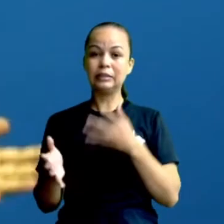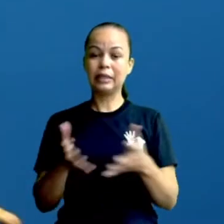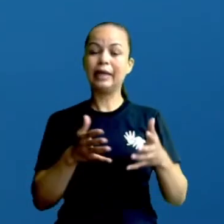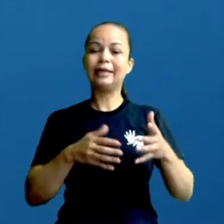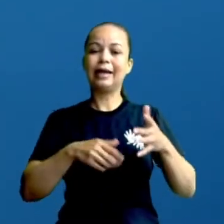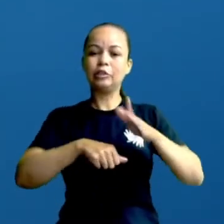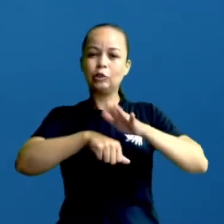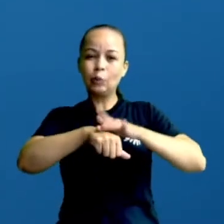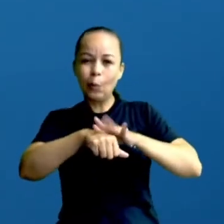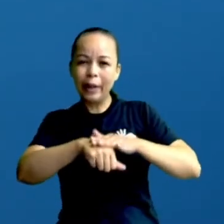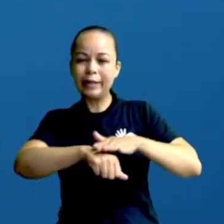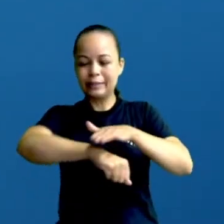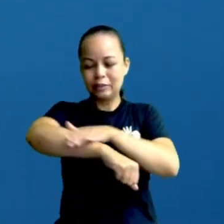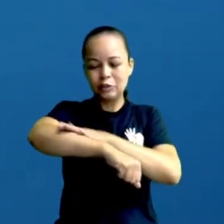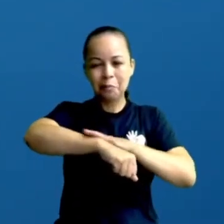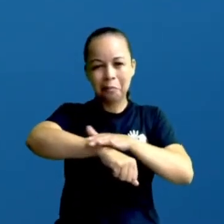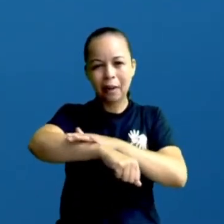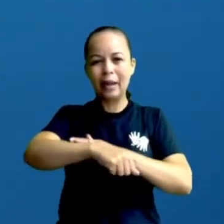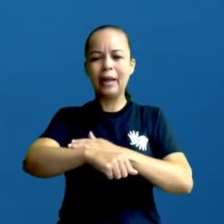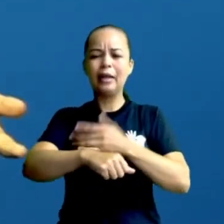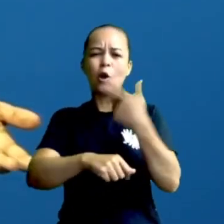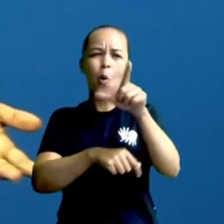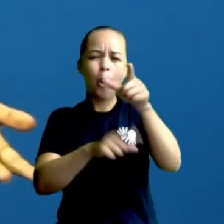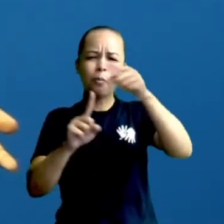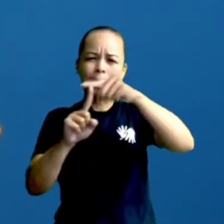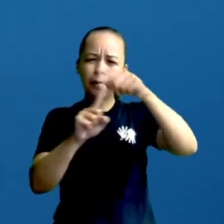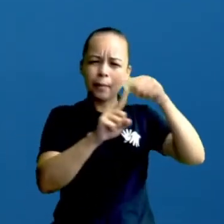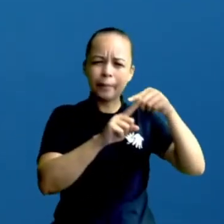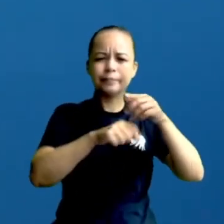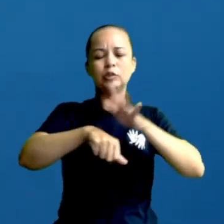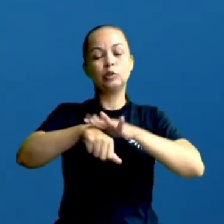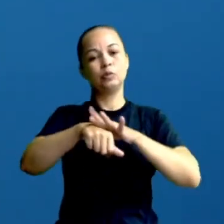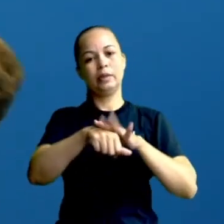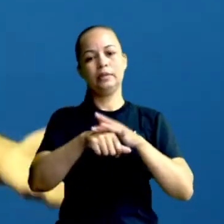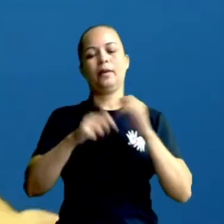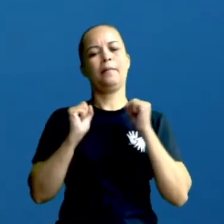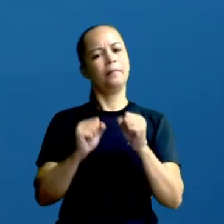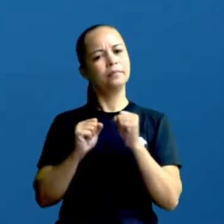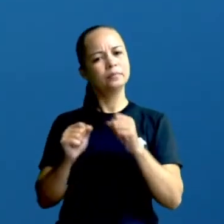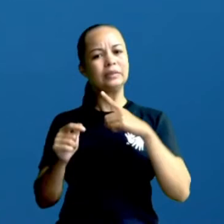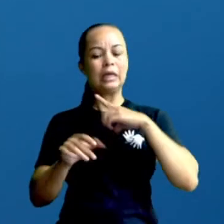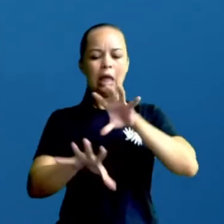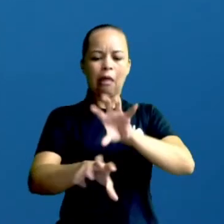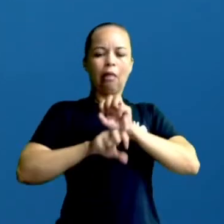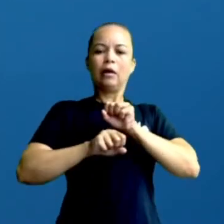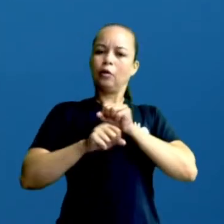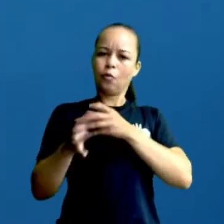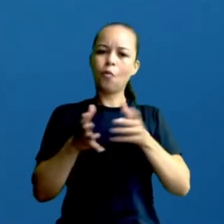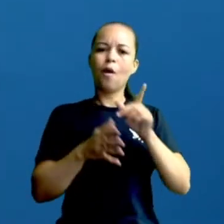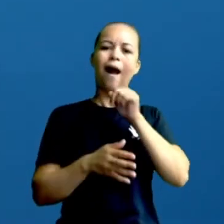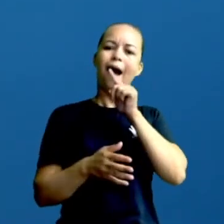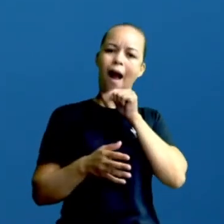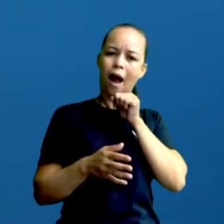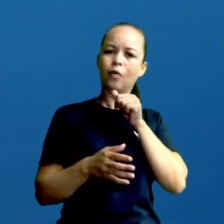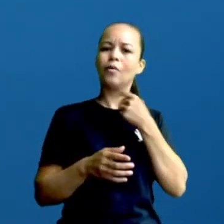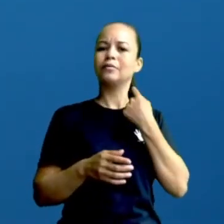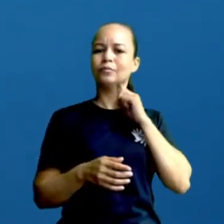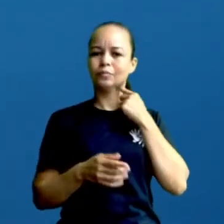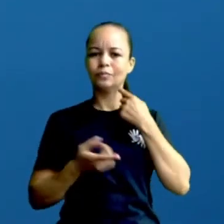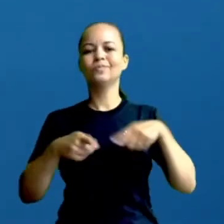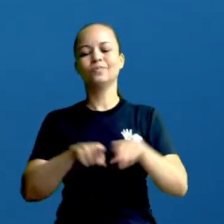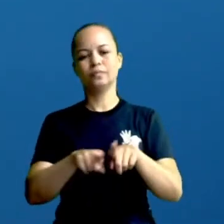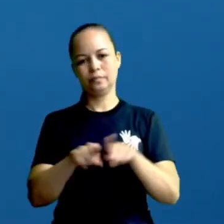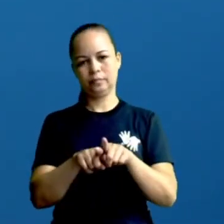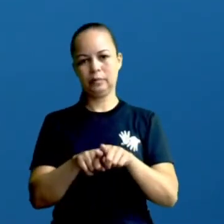doenças de pele, tem outros tipos de doenças que você pode, né, adquirir com a água contaminada também. Então é